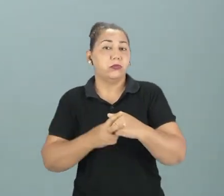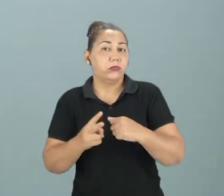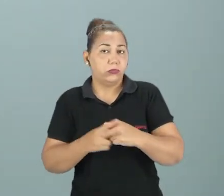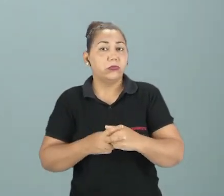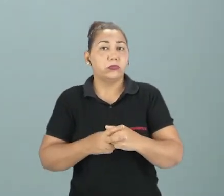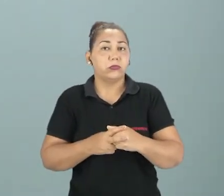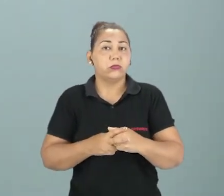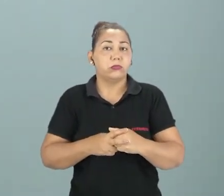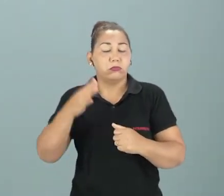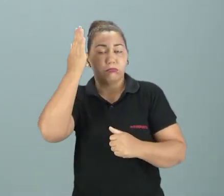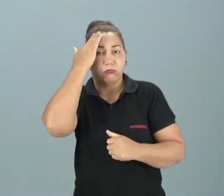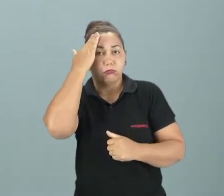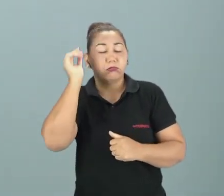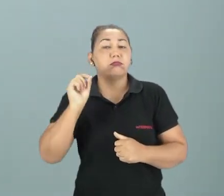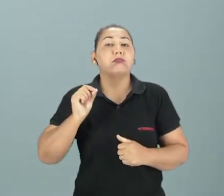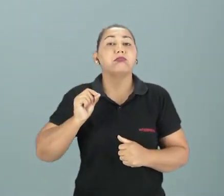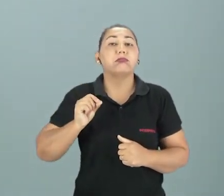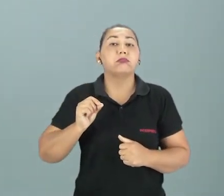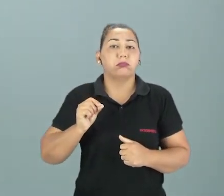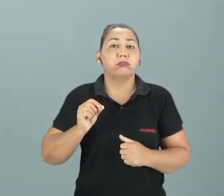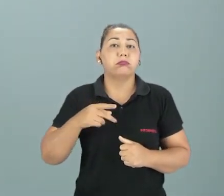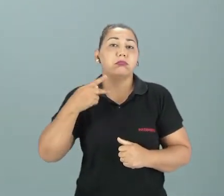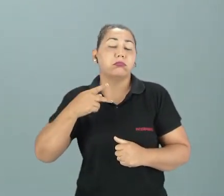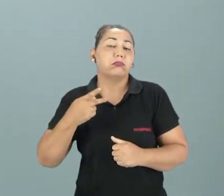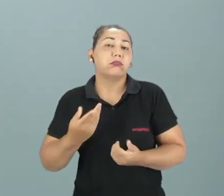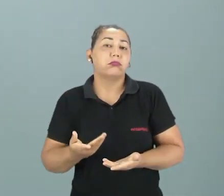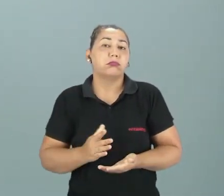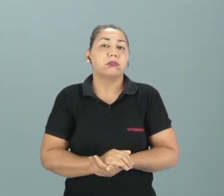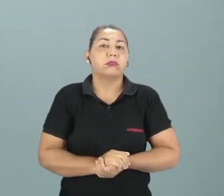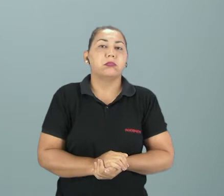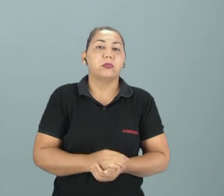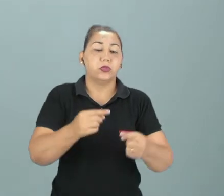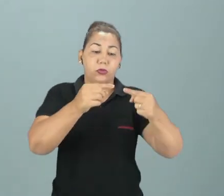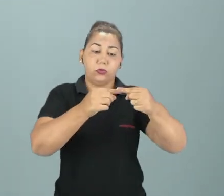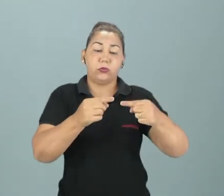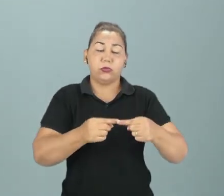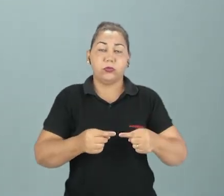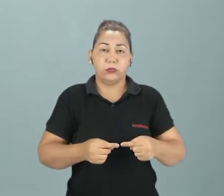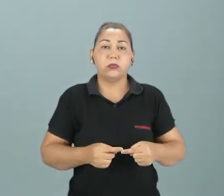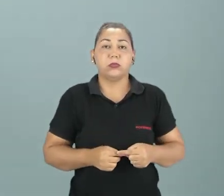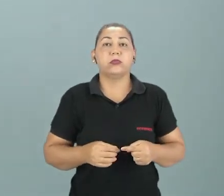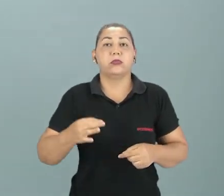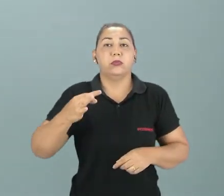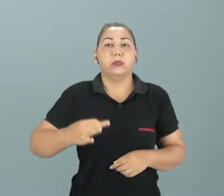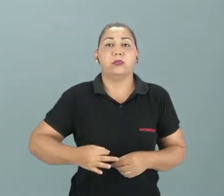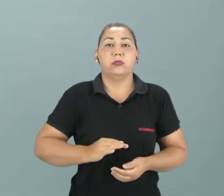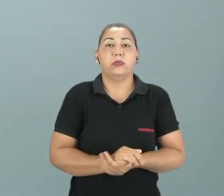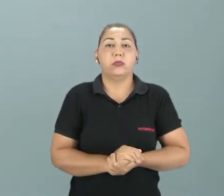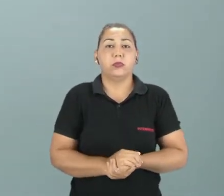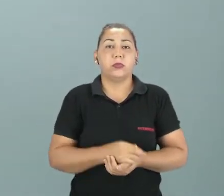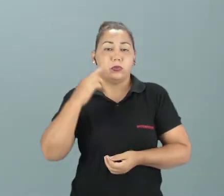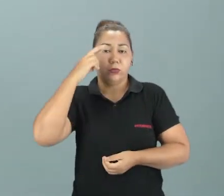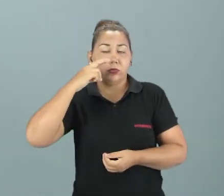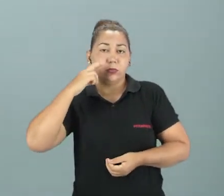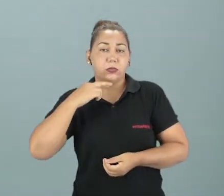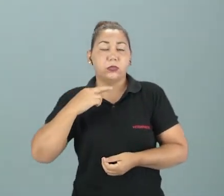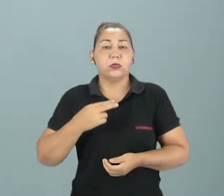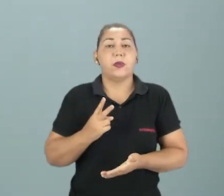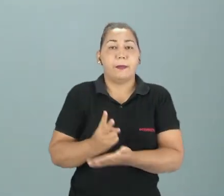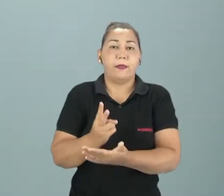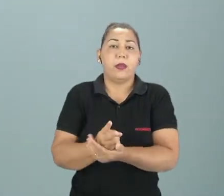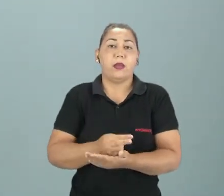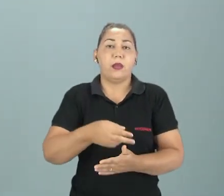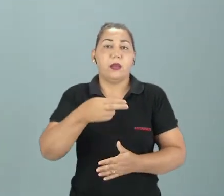aí sim fazermos a concordância de forma adequada. Observem sempre a leitura dos verbos. Agora